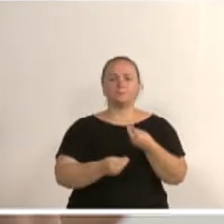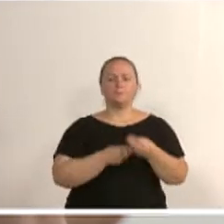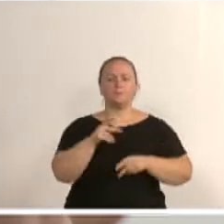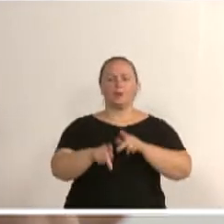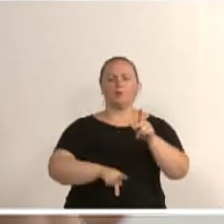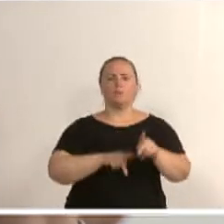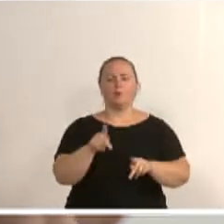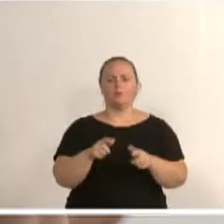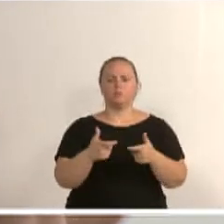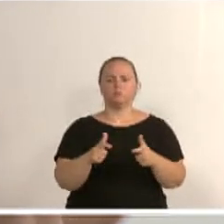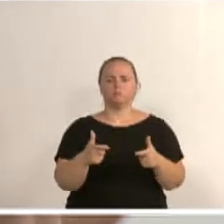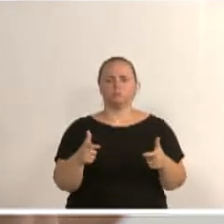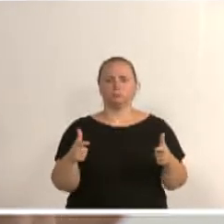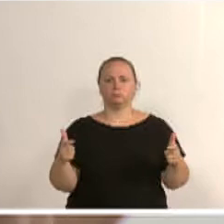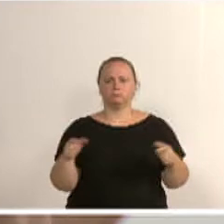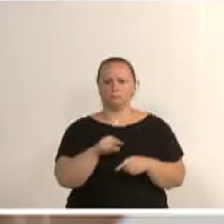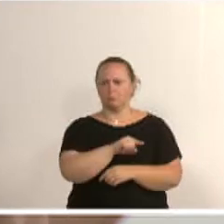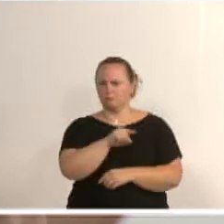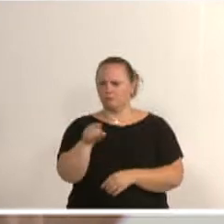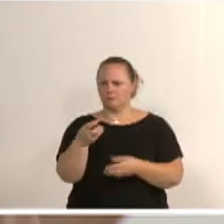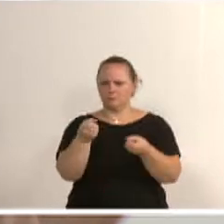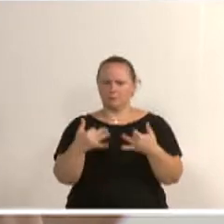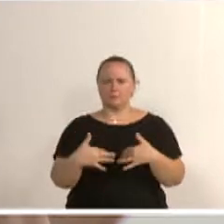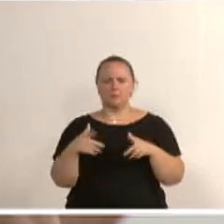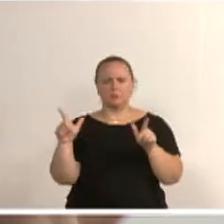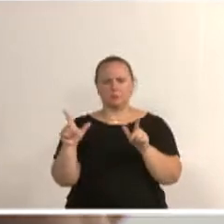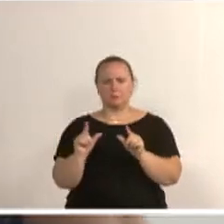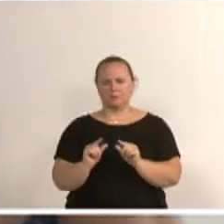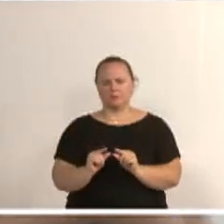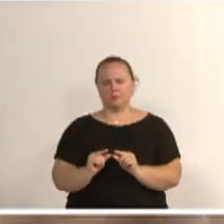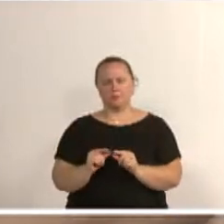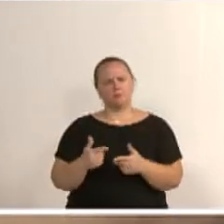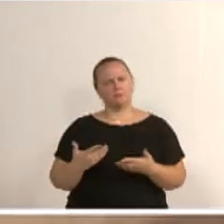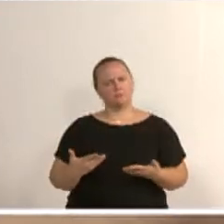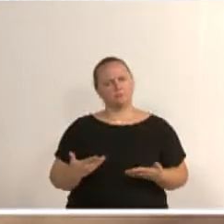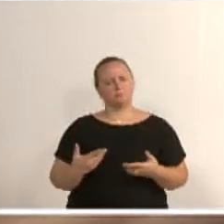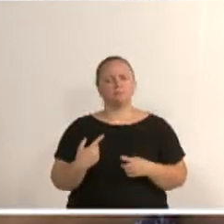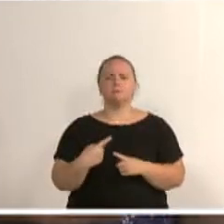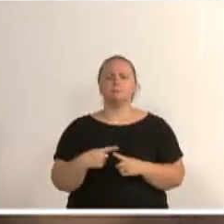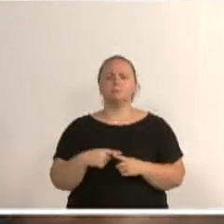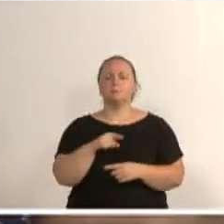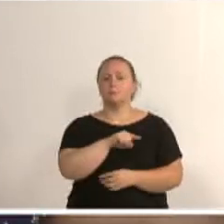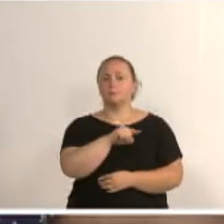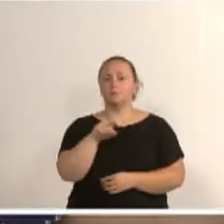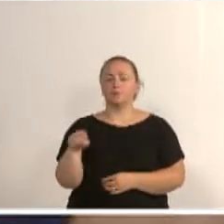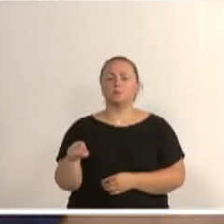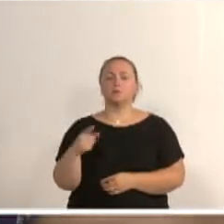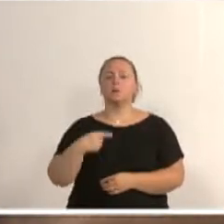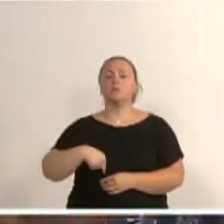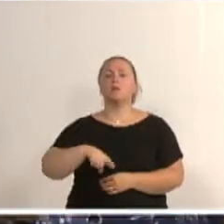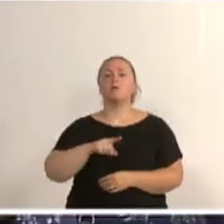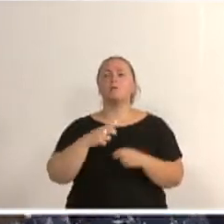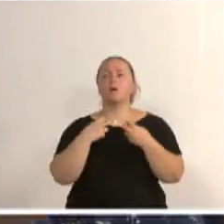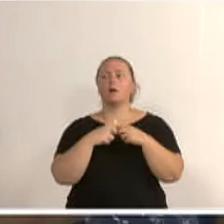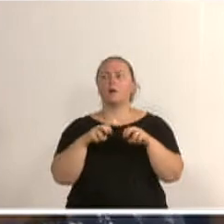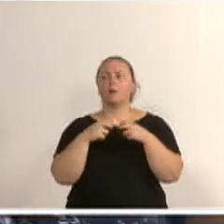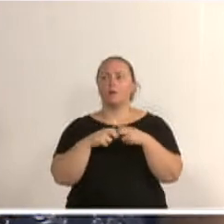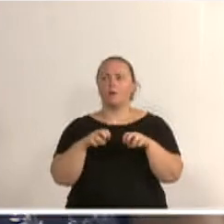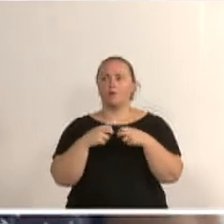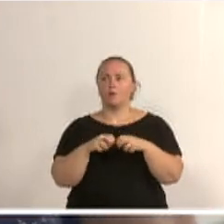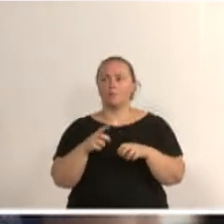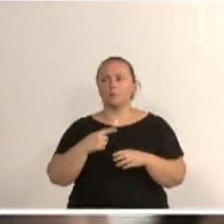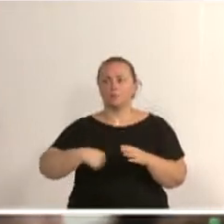aumentou? Vocês estão falando em diminuir o horário de ônibus, por que vocês não andam de ônibus?